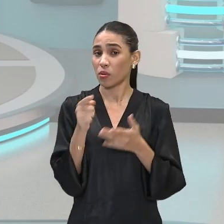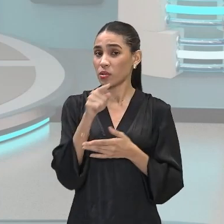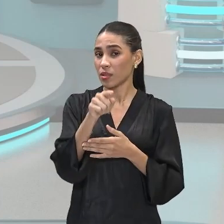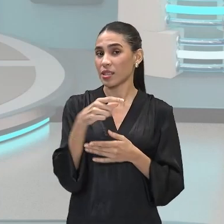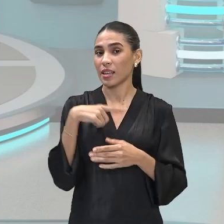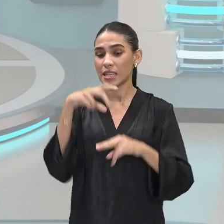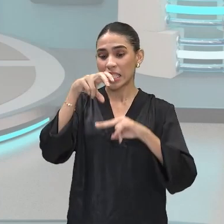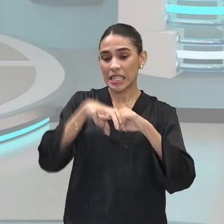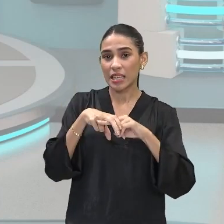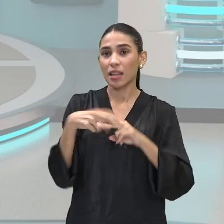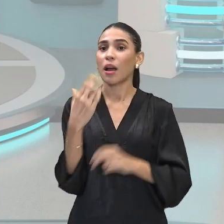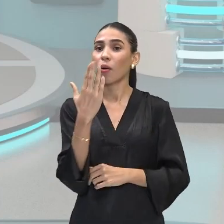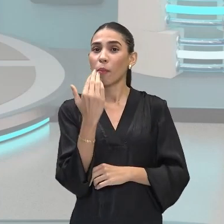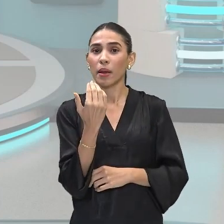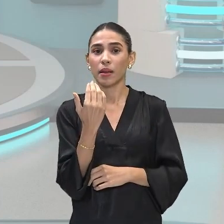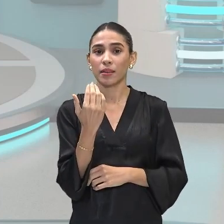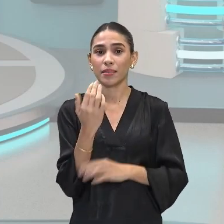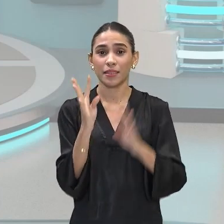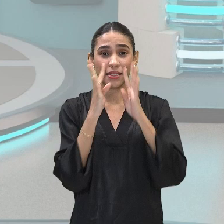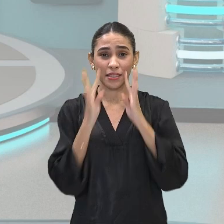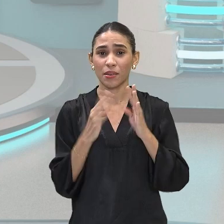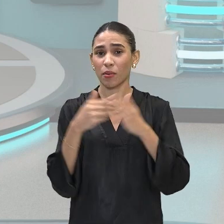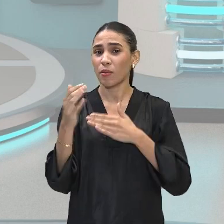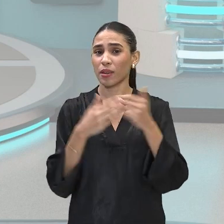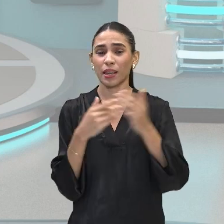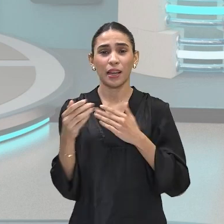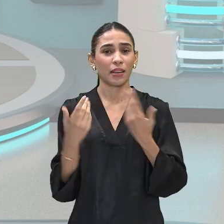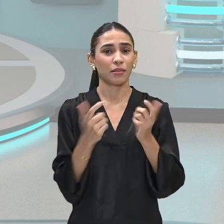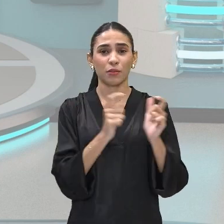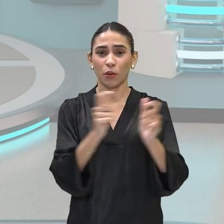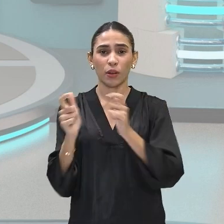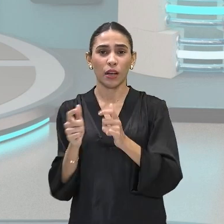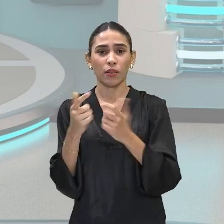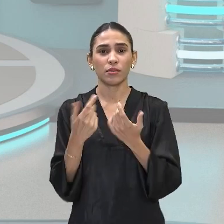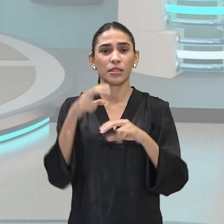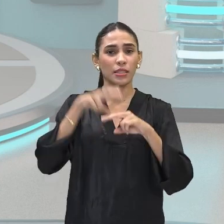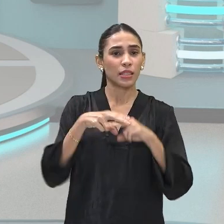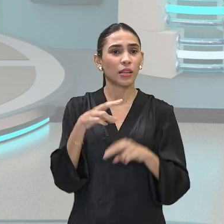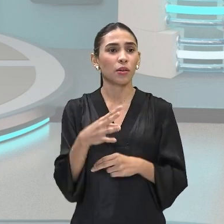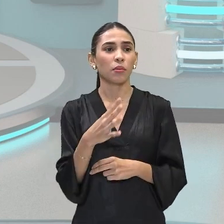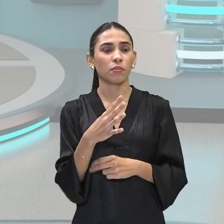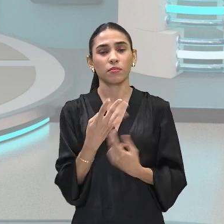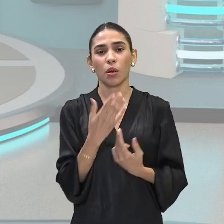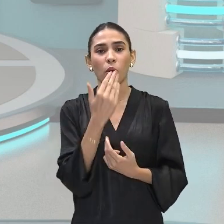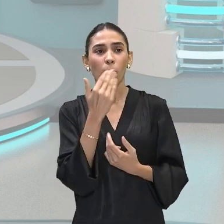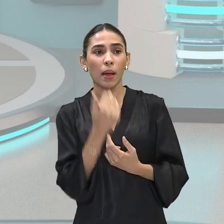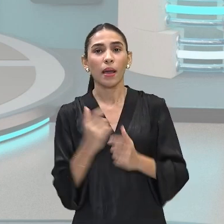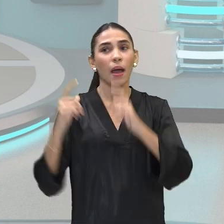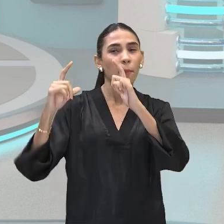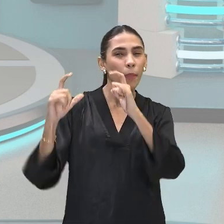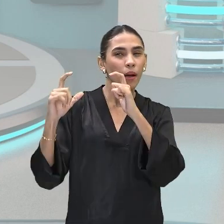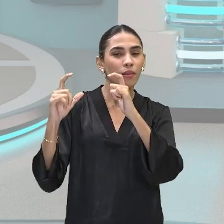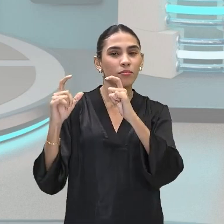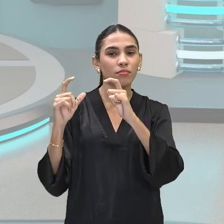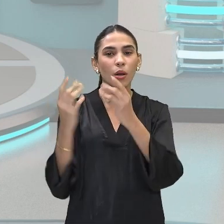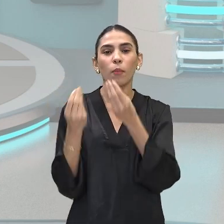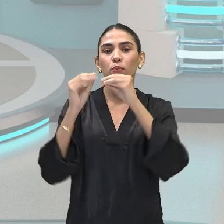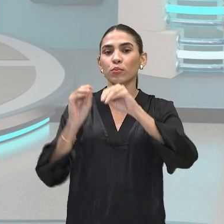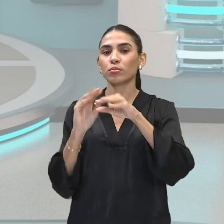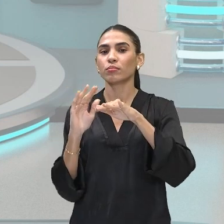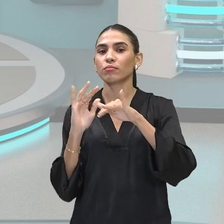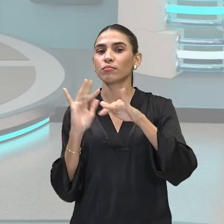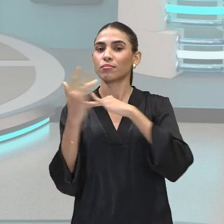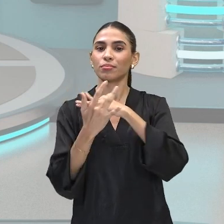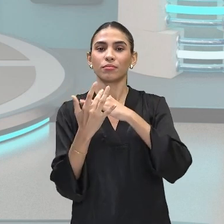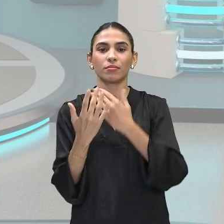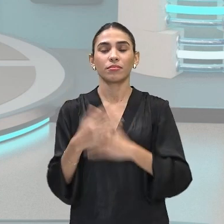para comer, pode prestar atenção, em qualquer lugar, tu senta para comer, chegou e já tem alguém tirando foto para botar na rede social, né? Às vezes já tá até com